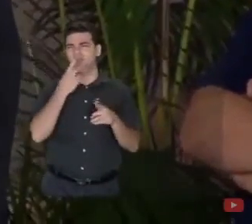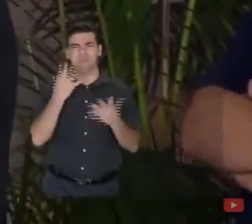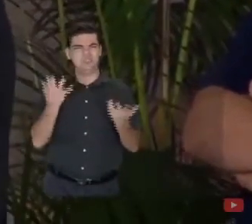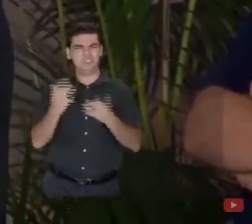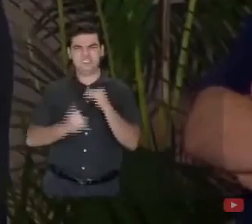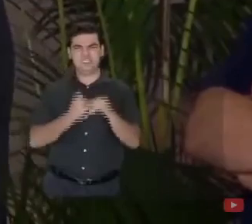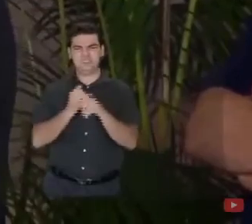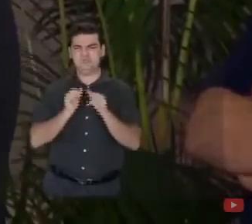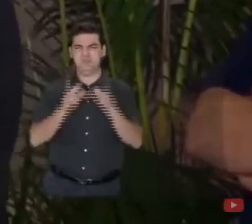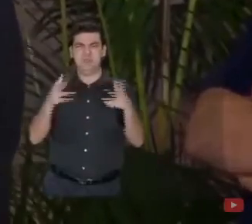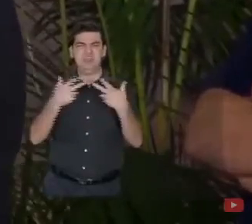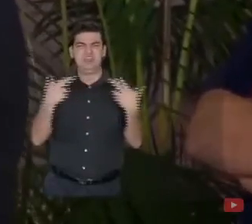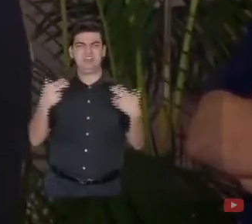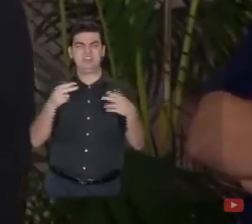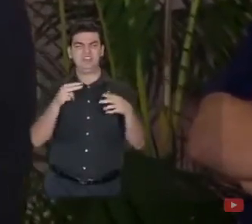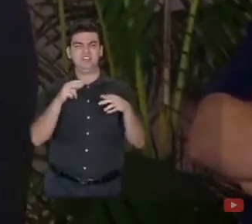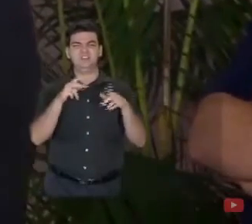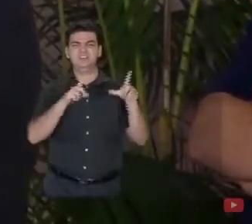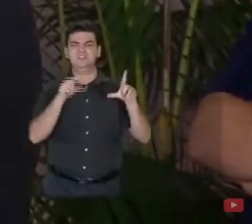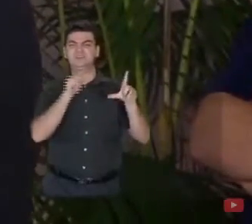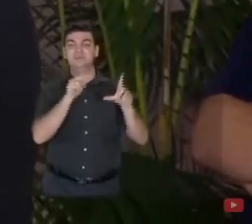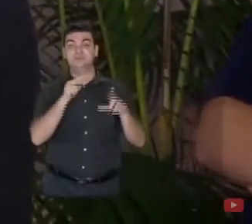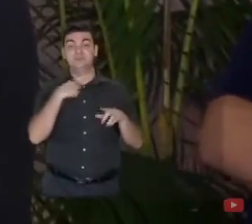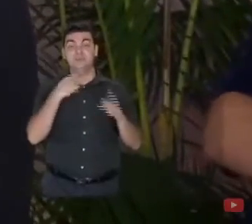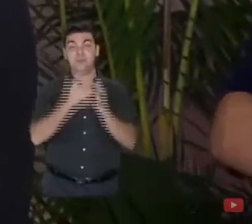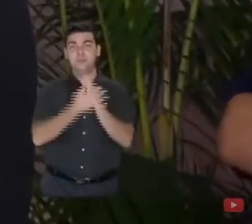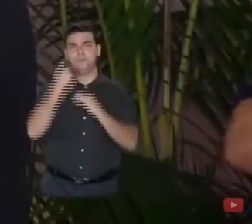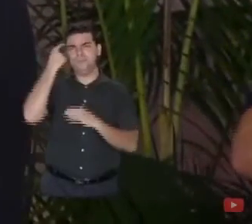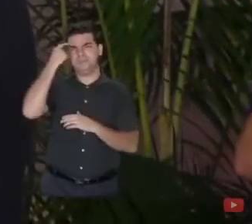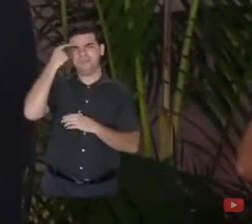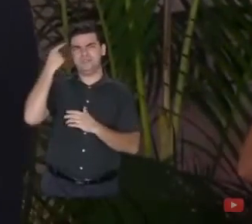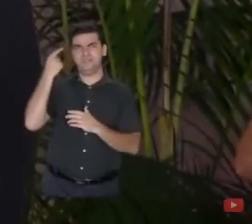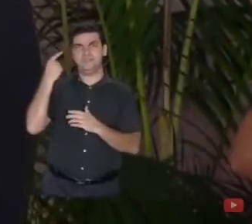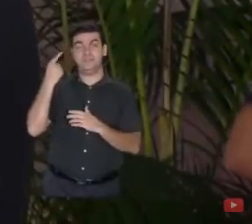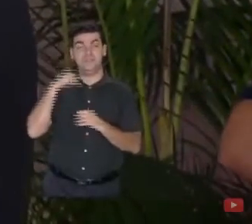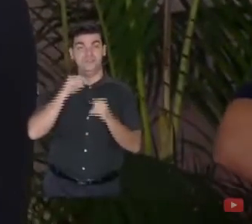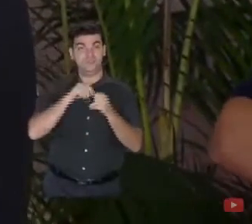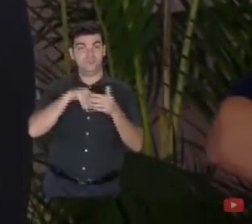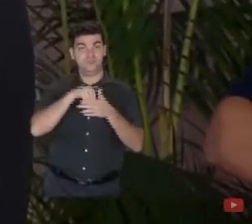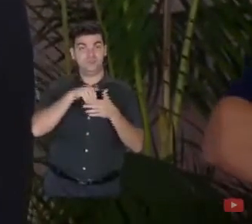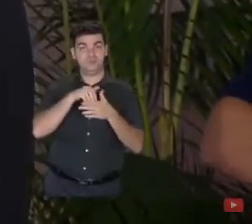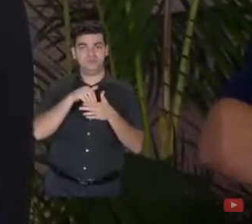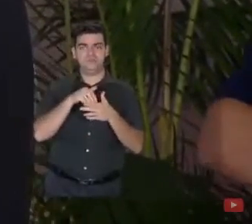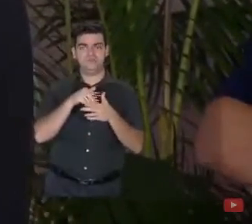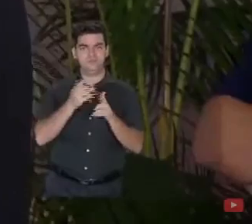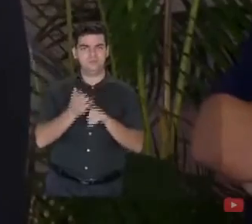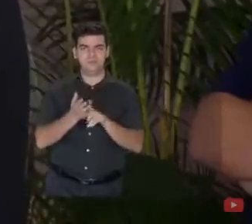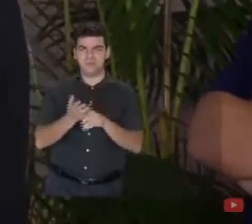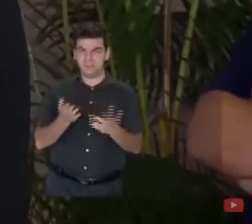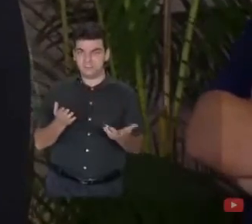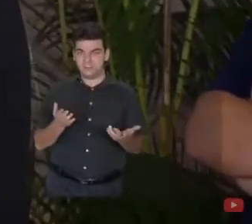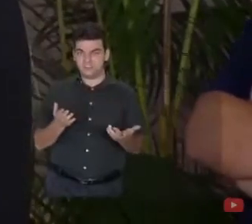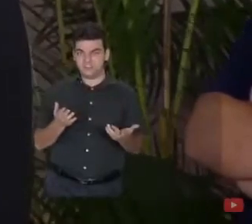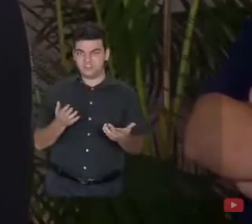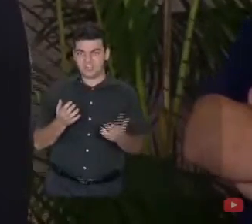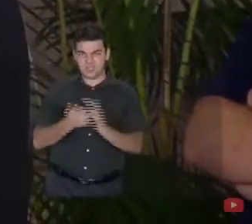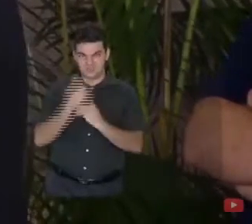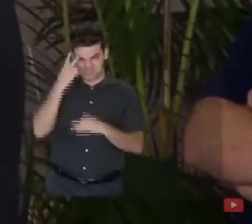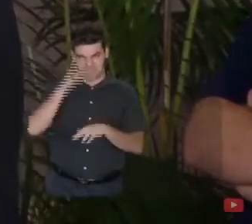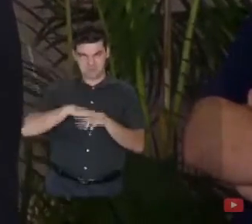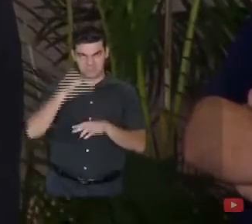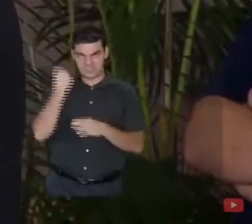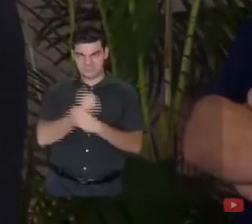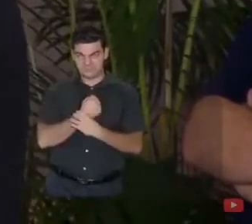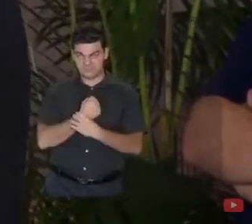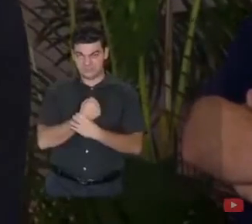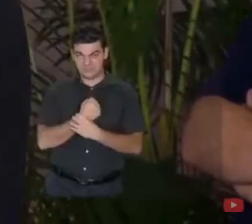na internet visualizaram a possibilidade de trazer a votação por meio de cédulas, que seria mais segura.